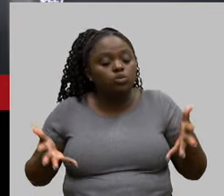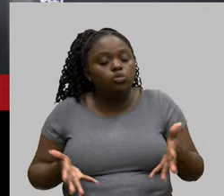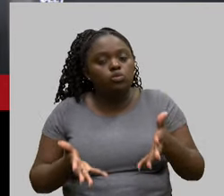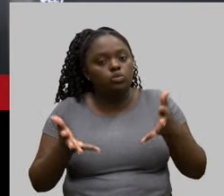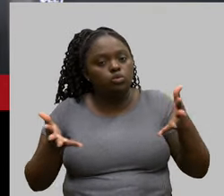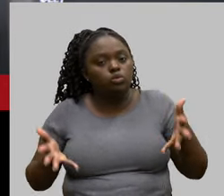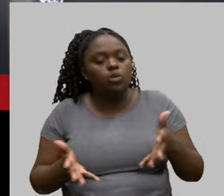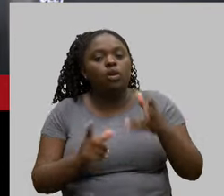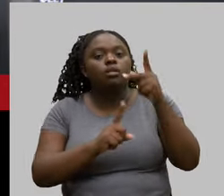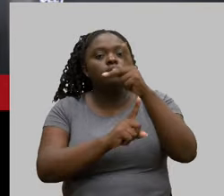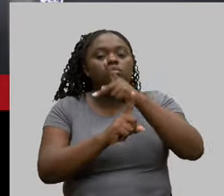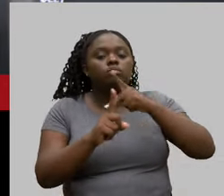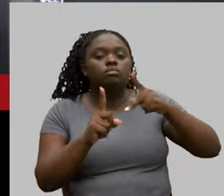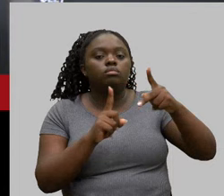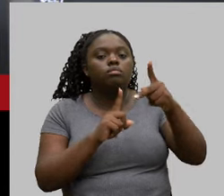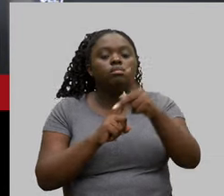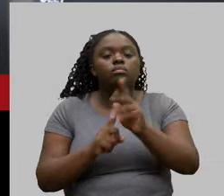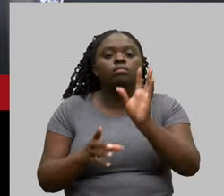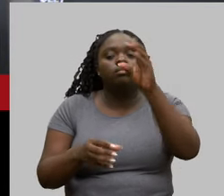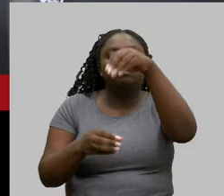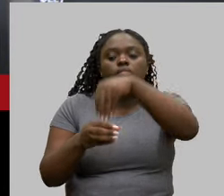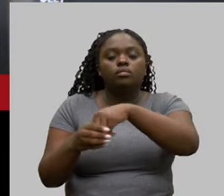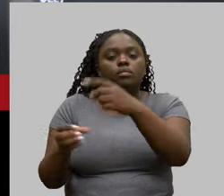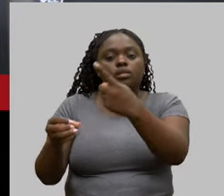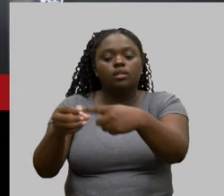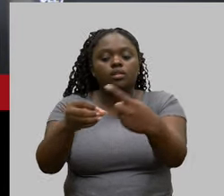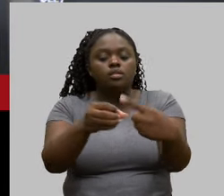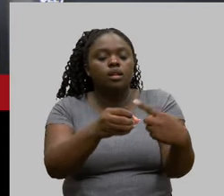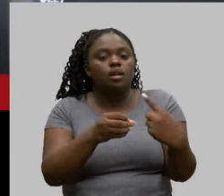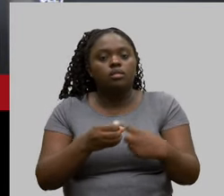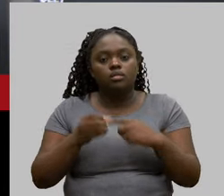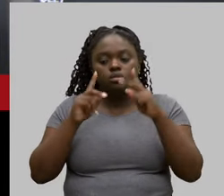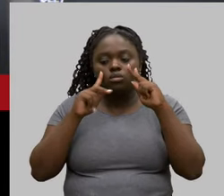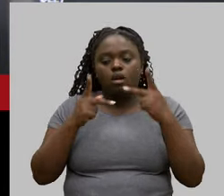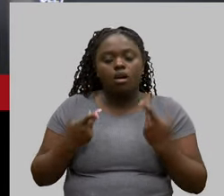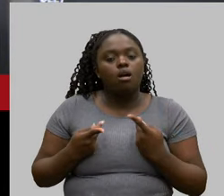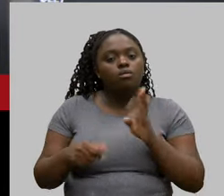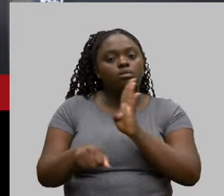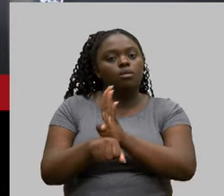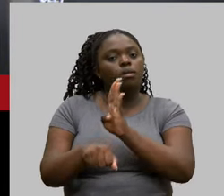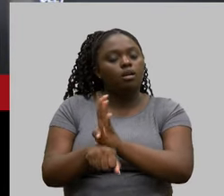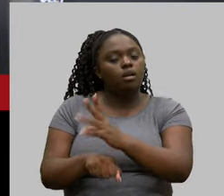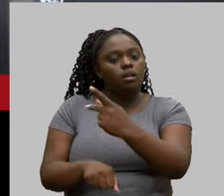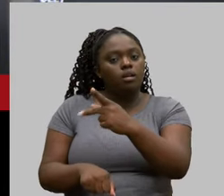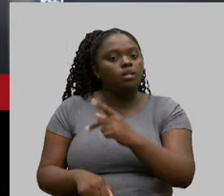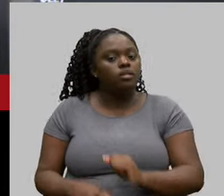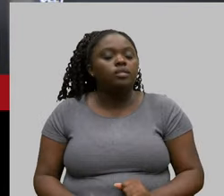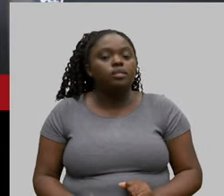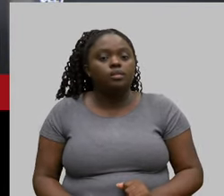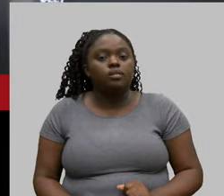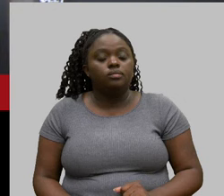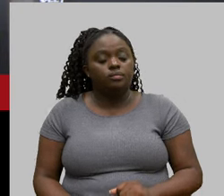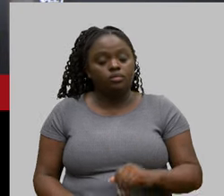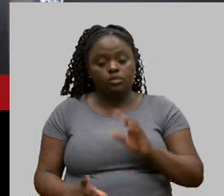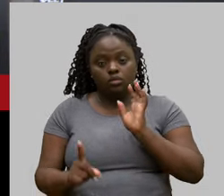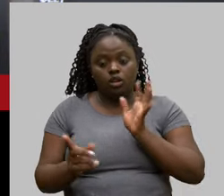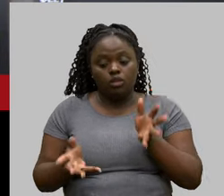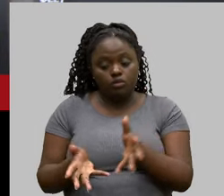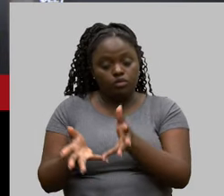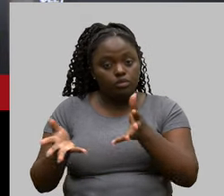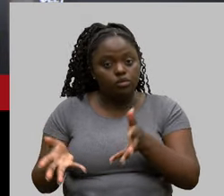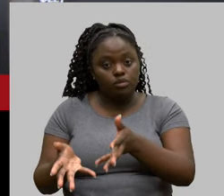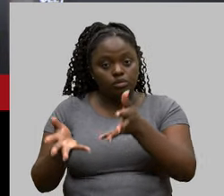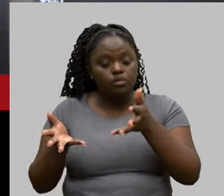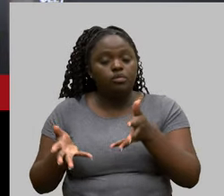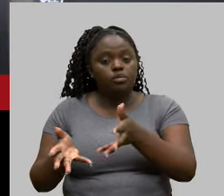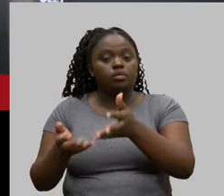Social quanto a pequenos municípios e a sua autossustentabilidade a a influência doss benefícios previdenciários concedidos